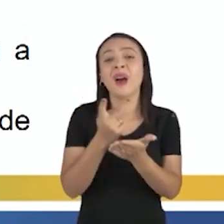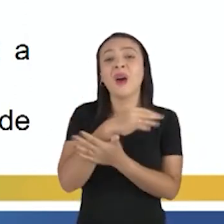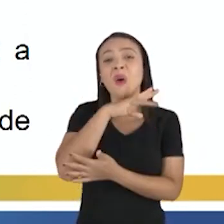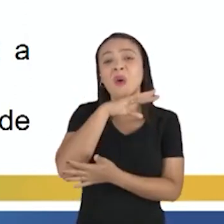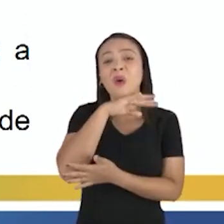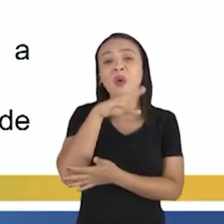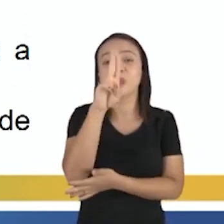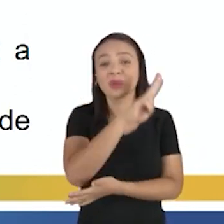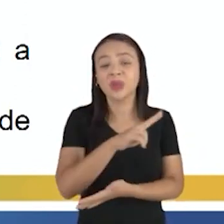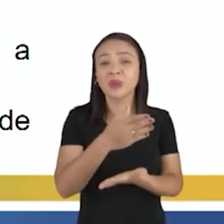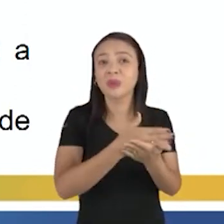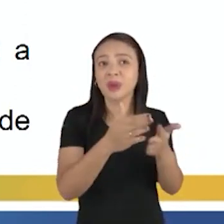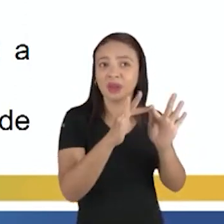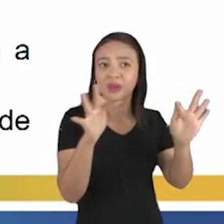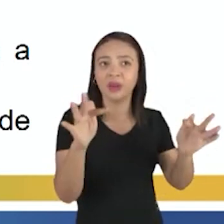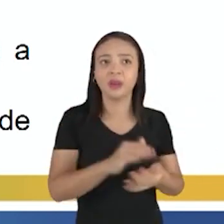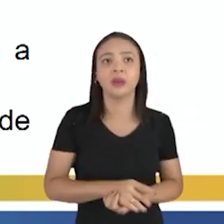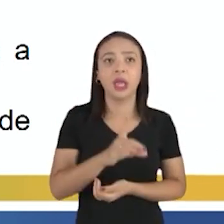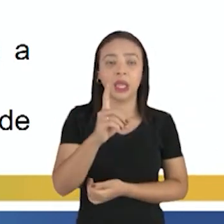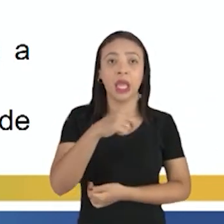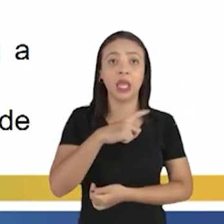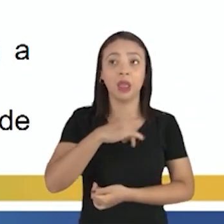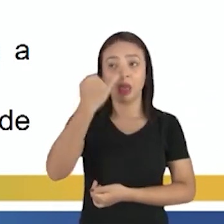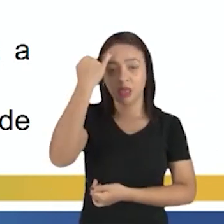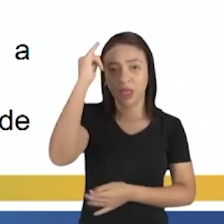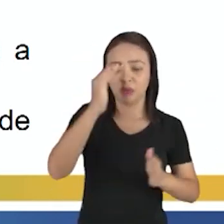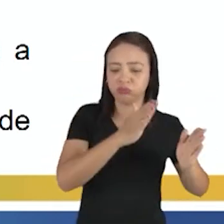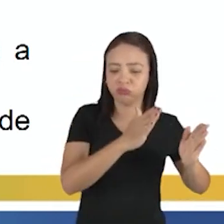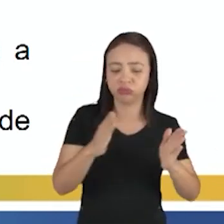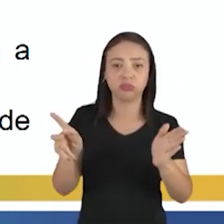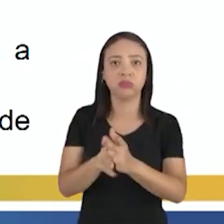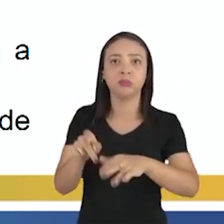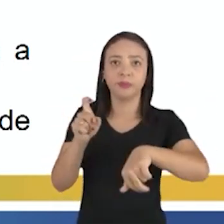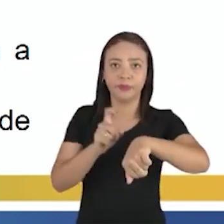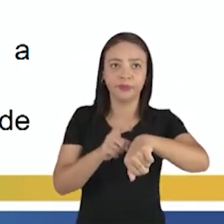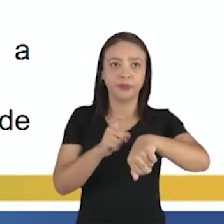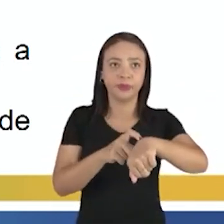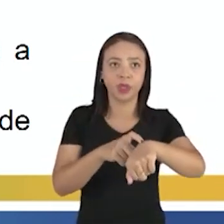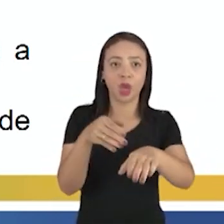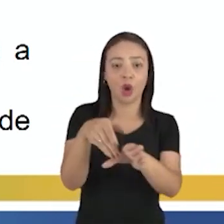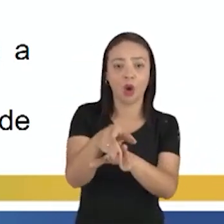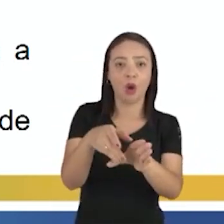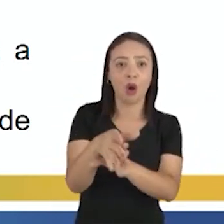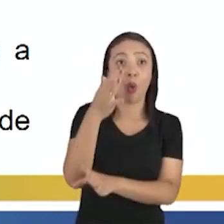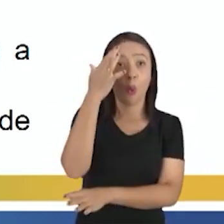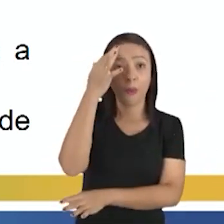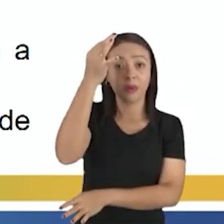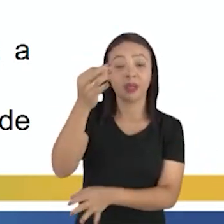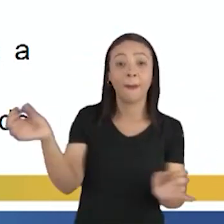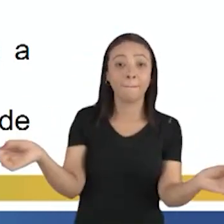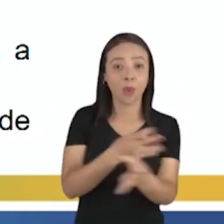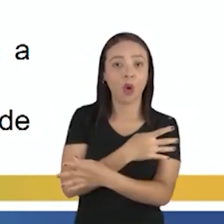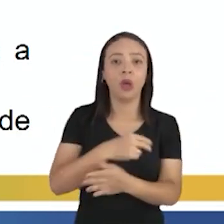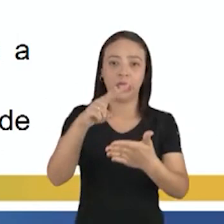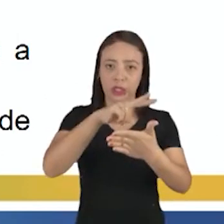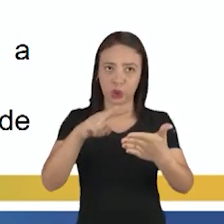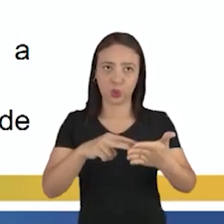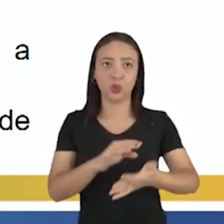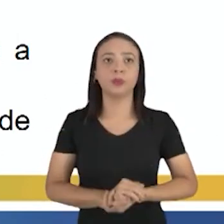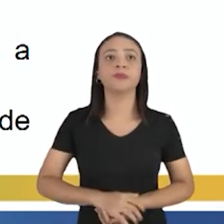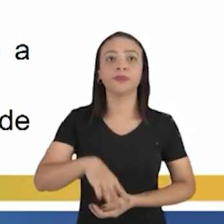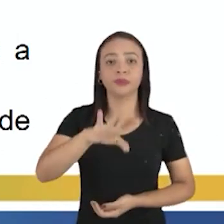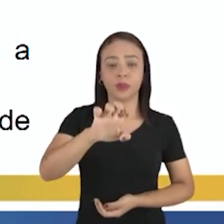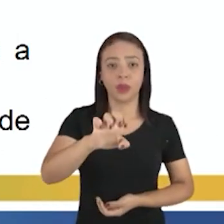da frase. D. Contém uma ideia de sequência temporal que direciona a conclusão do leitor.